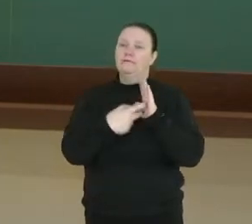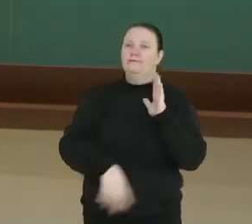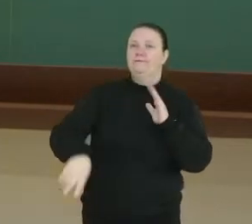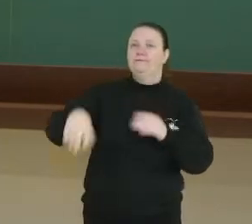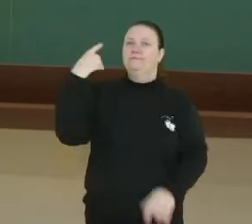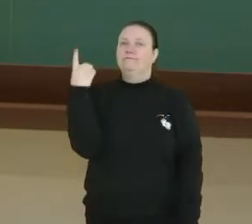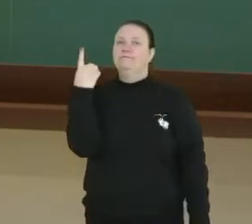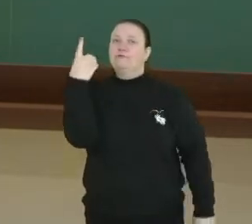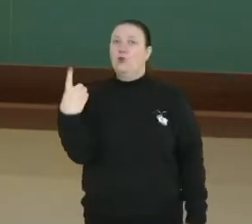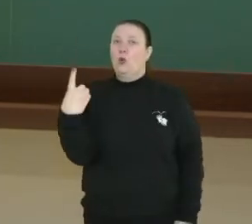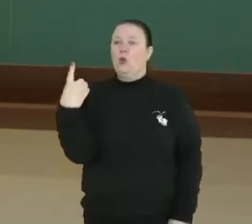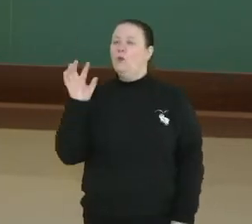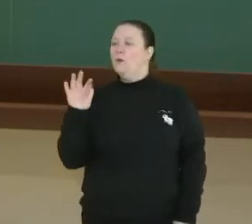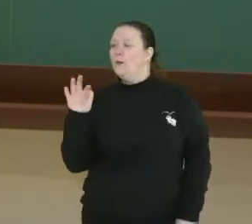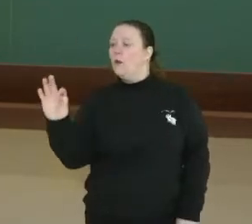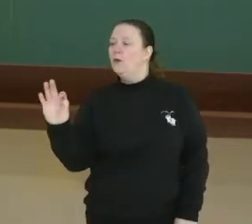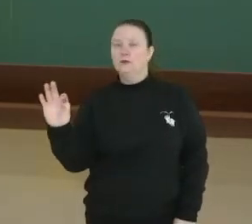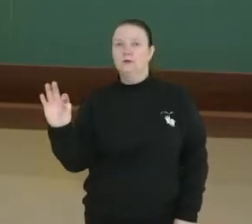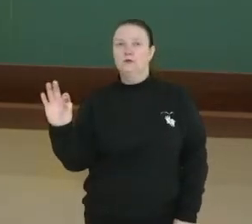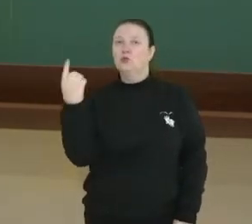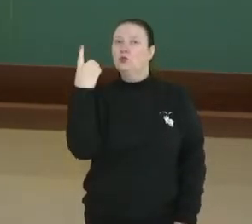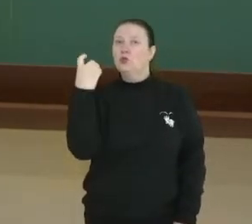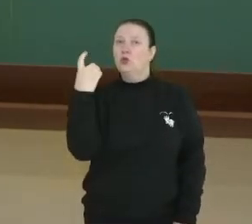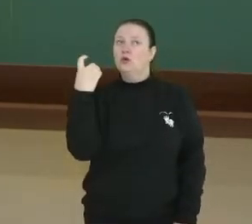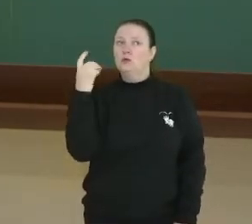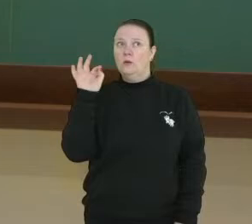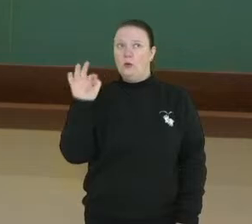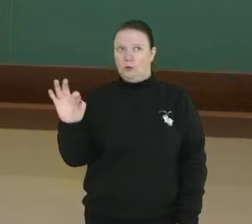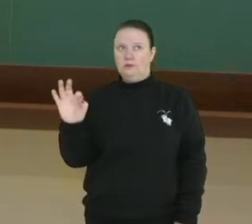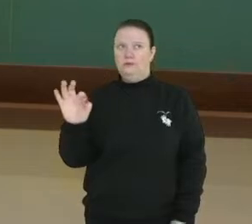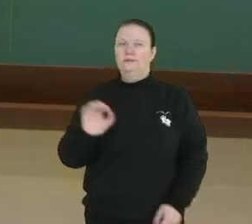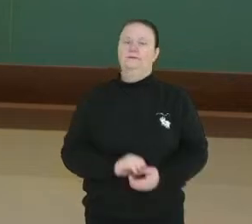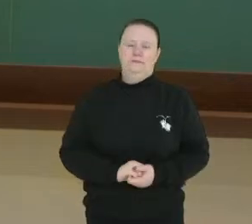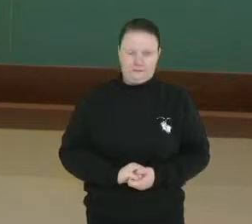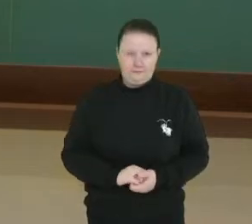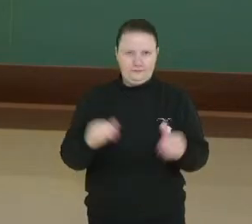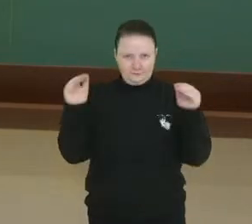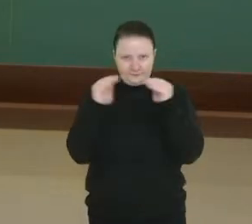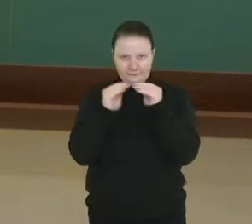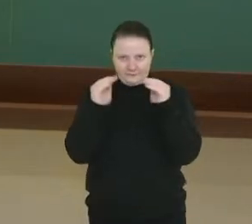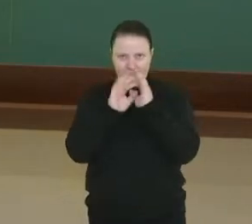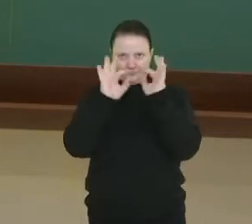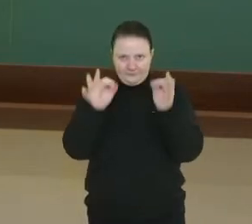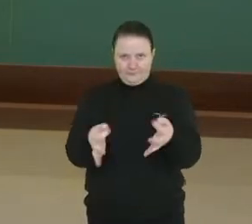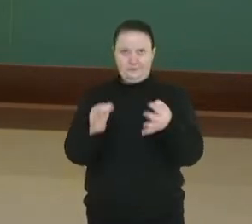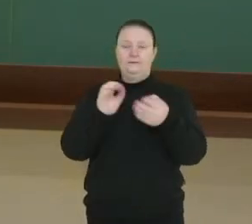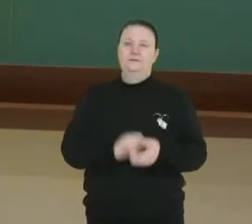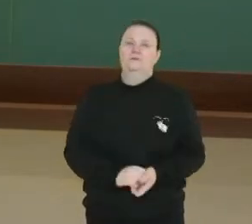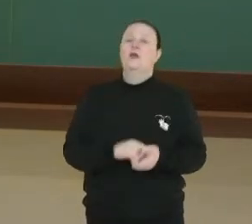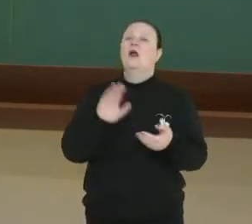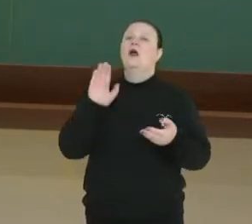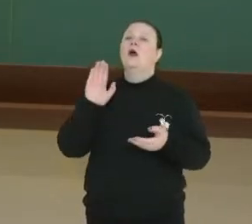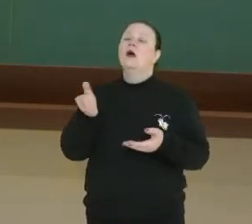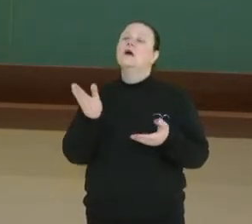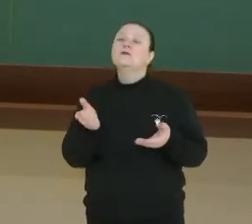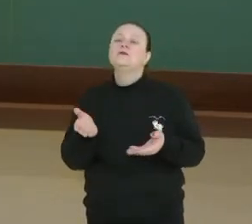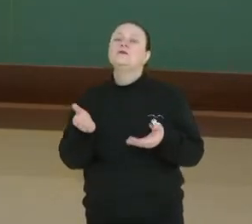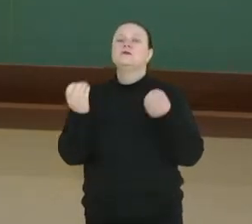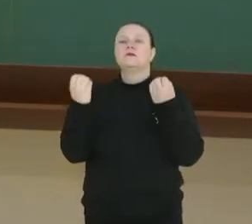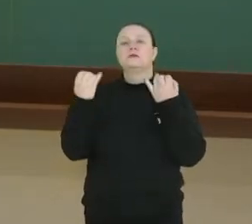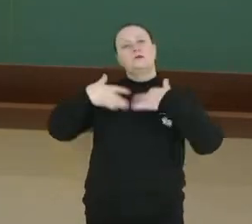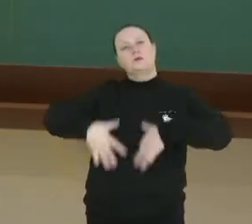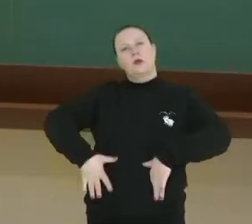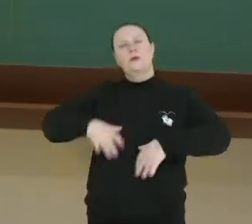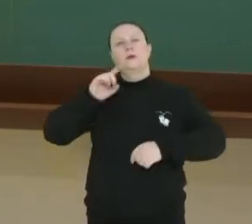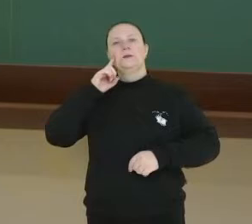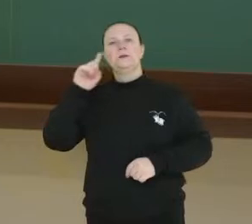apenas um ponto na circunferência. Concorda comigo? Tranquilo. O que mais que a gente pode falar? Quando a gente fala aqui,